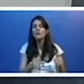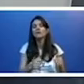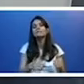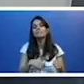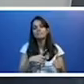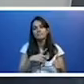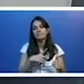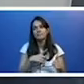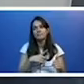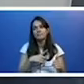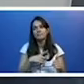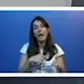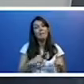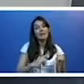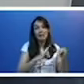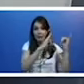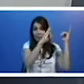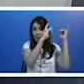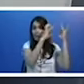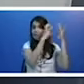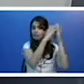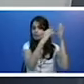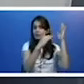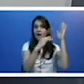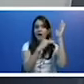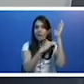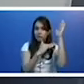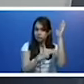ser apartamento também, entrevistados foram